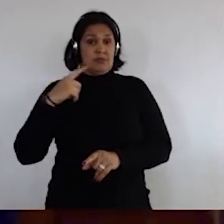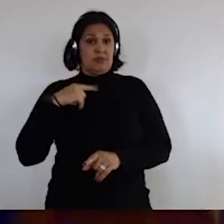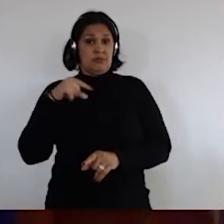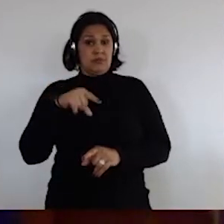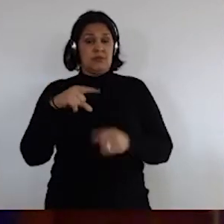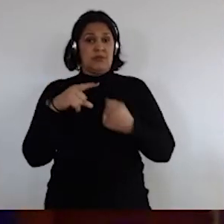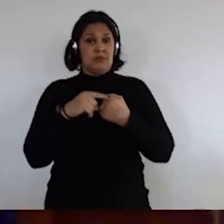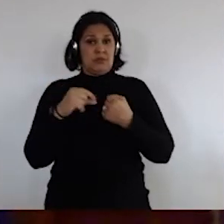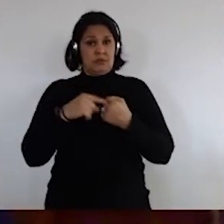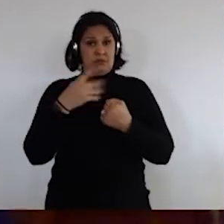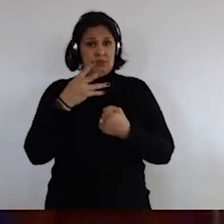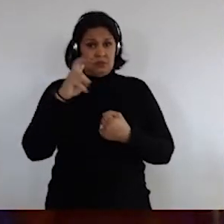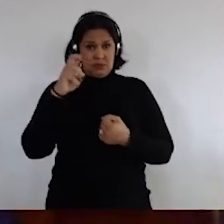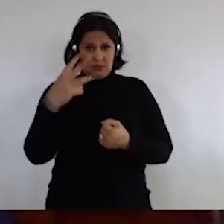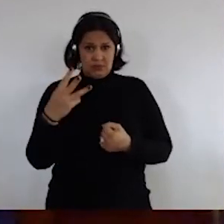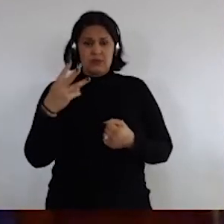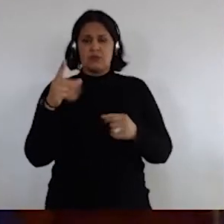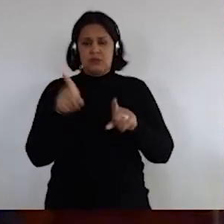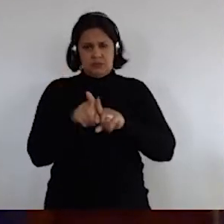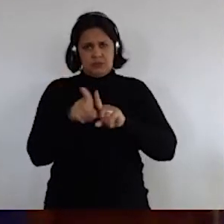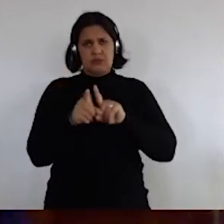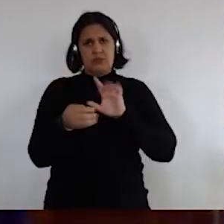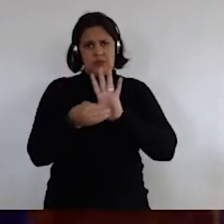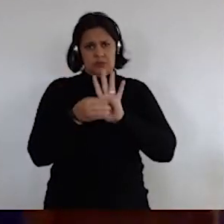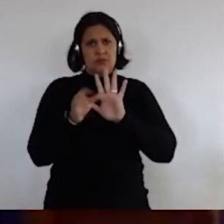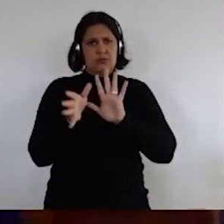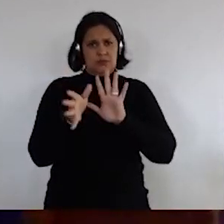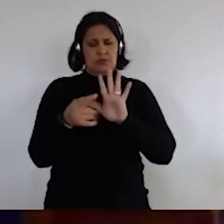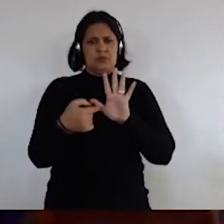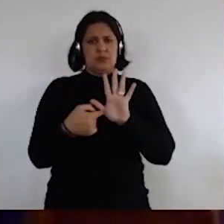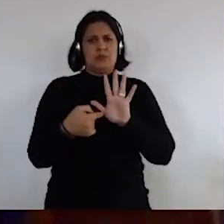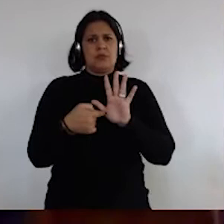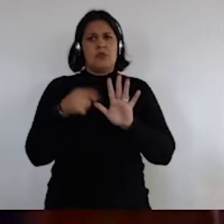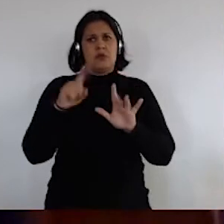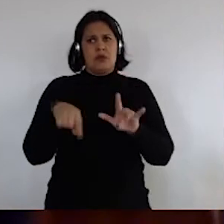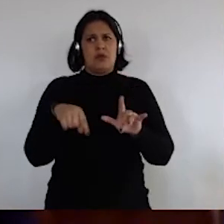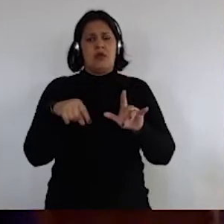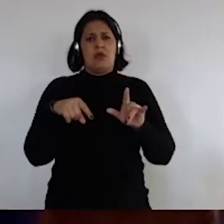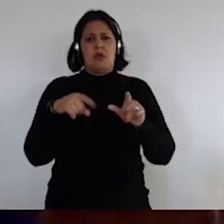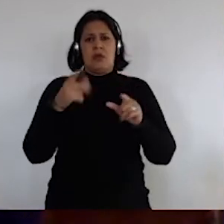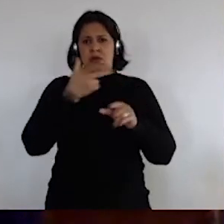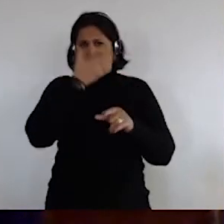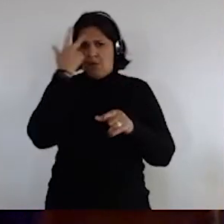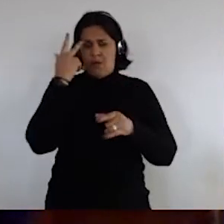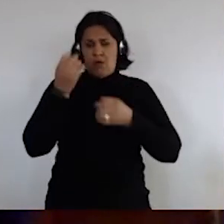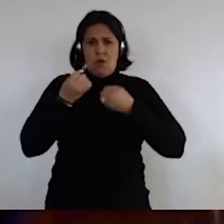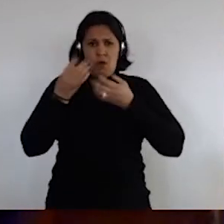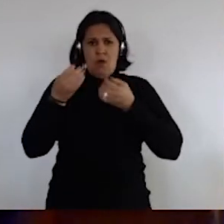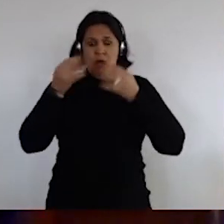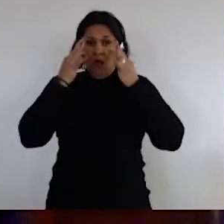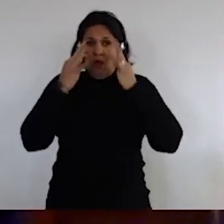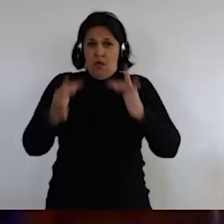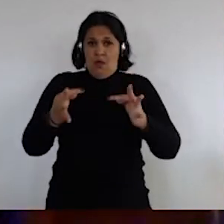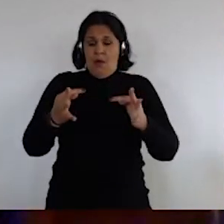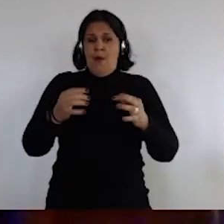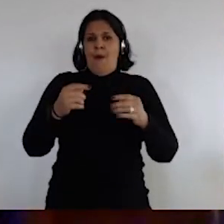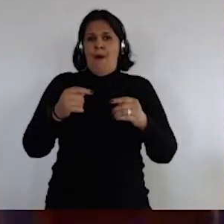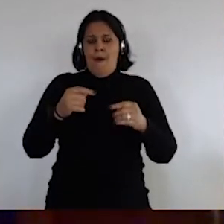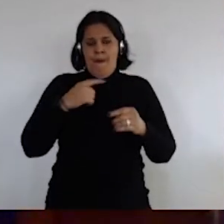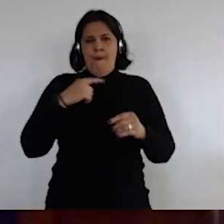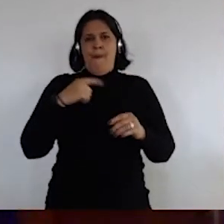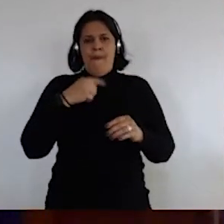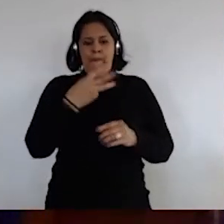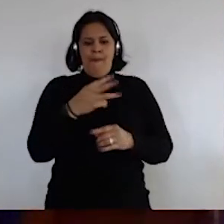parágrafo 1º, que também previa exatamente o depoimento das testemunhas. Né? Temos no